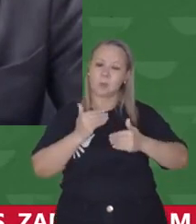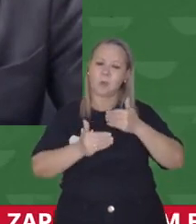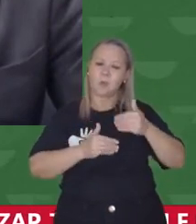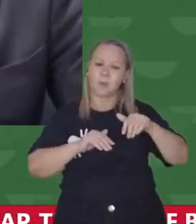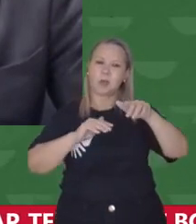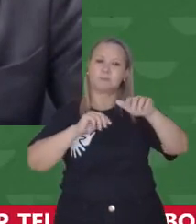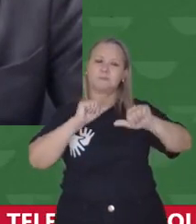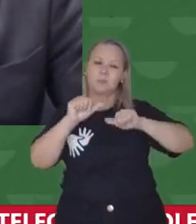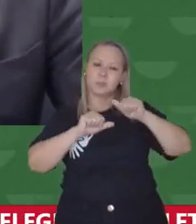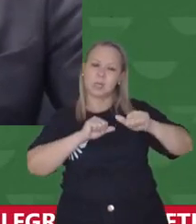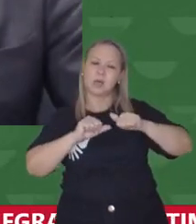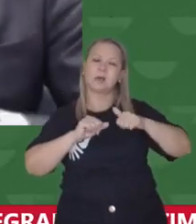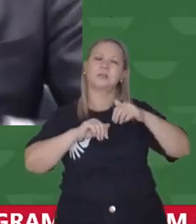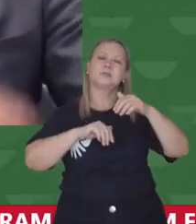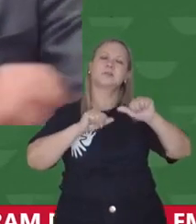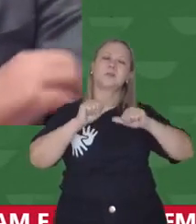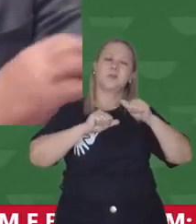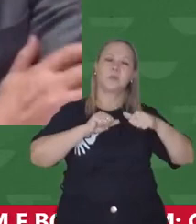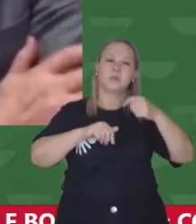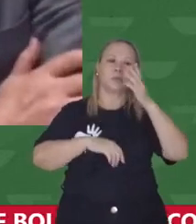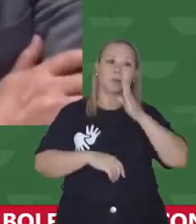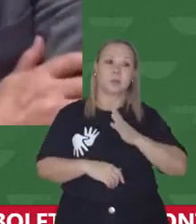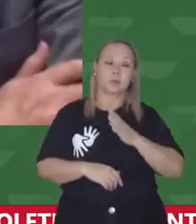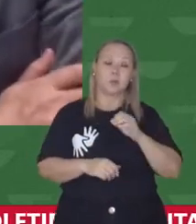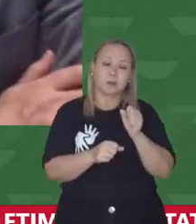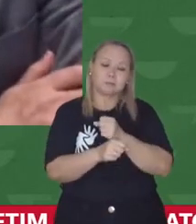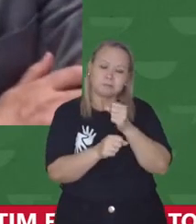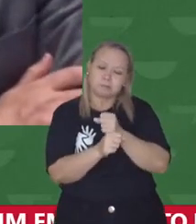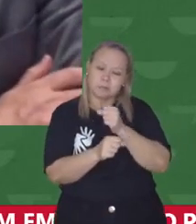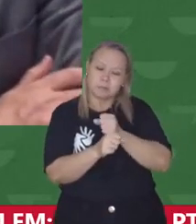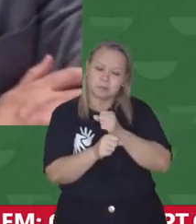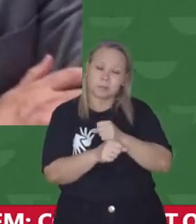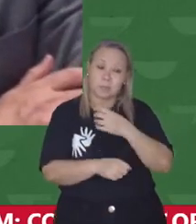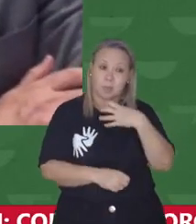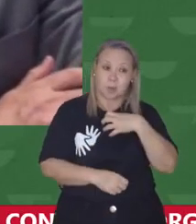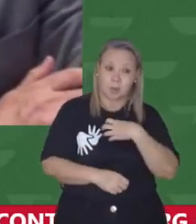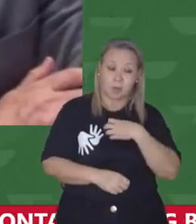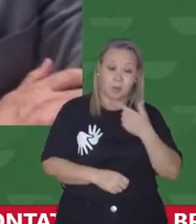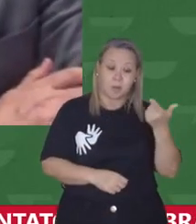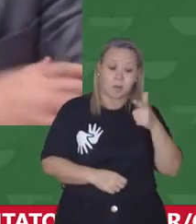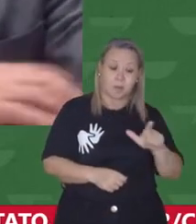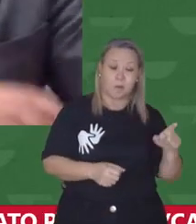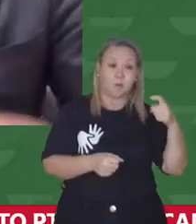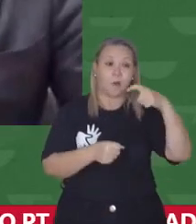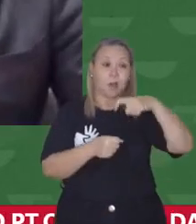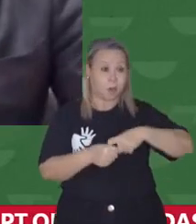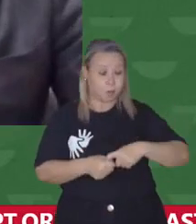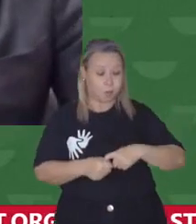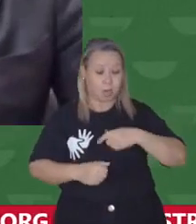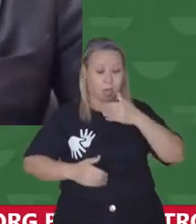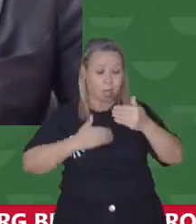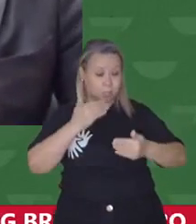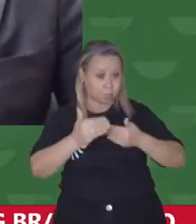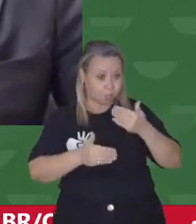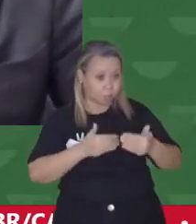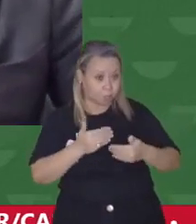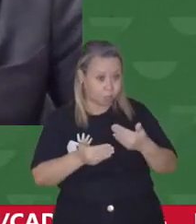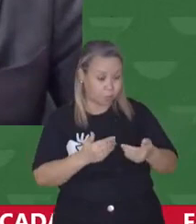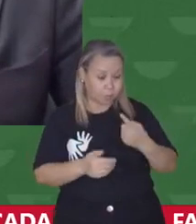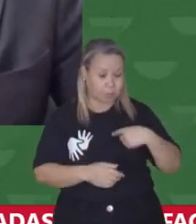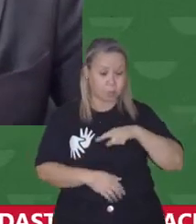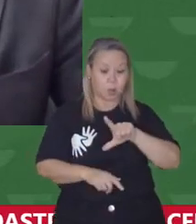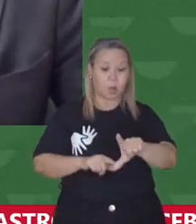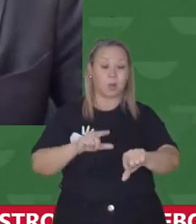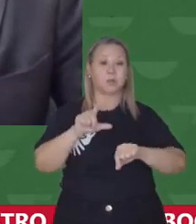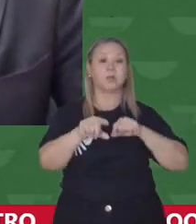para conseguir construir as condições que vão recuperar as nossas condições de desenvolvimento, as nossas opções